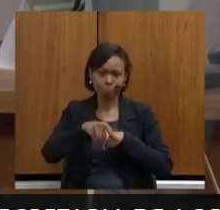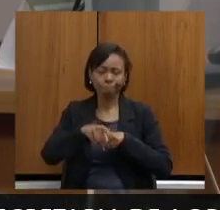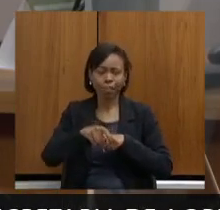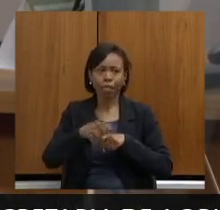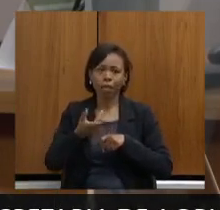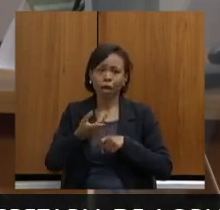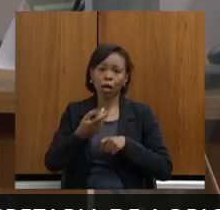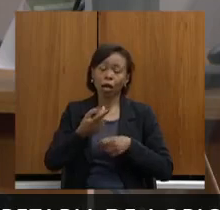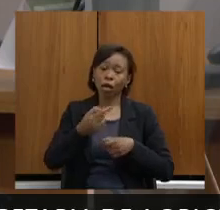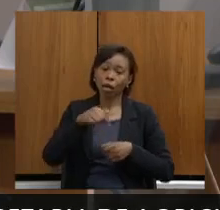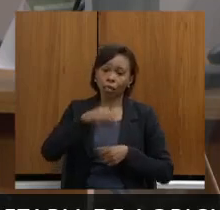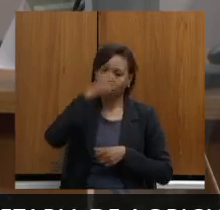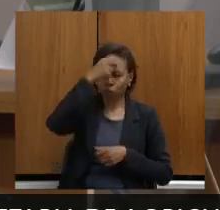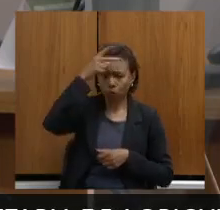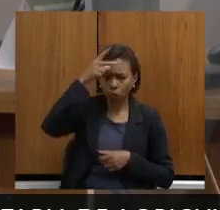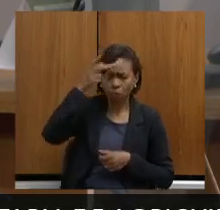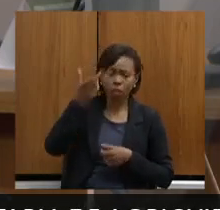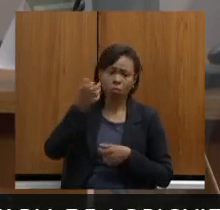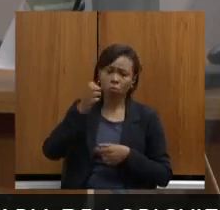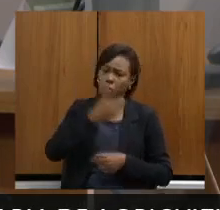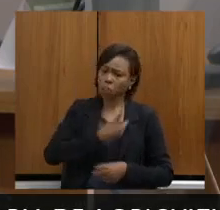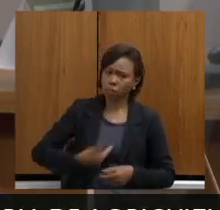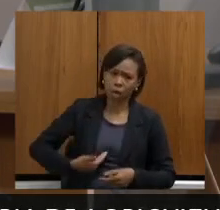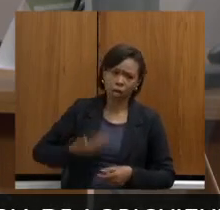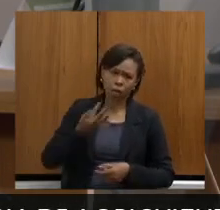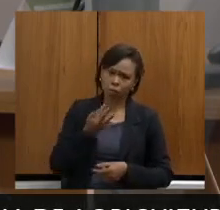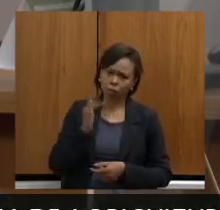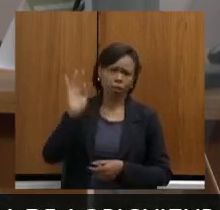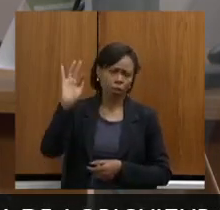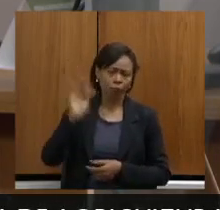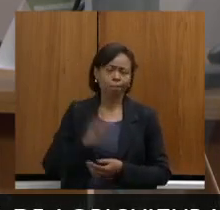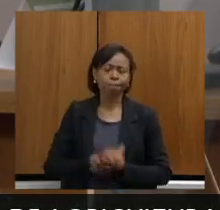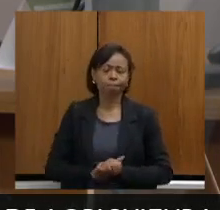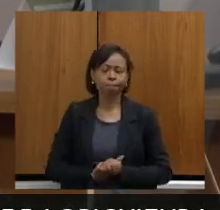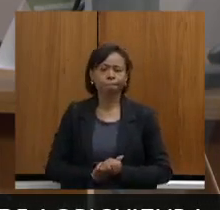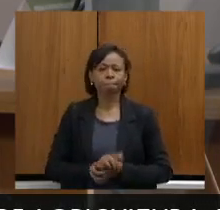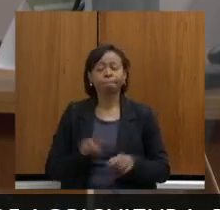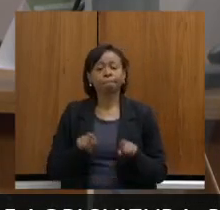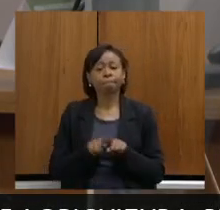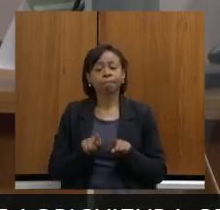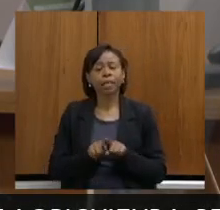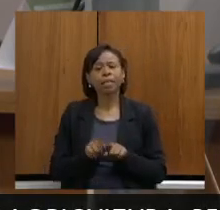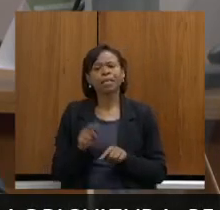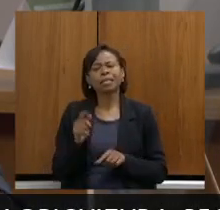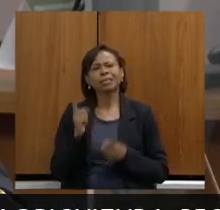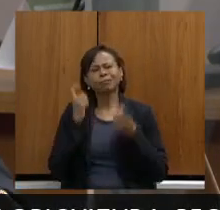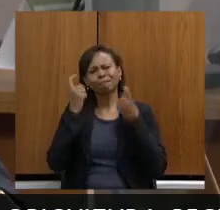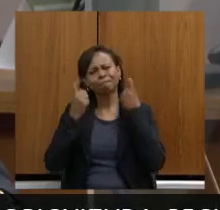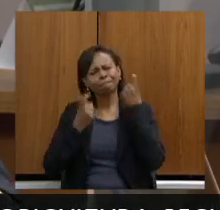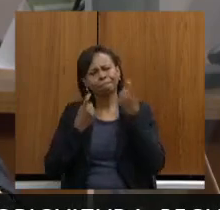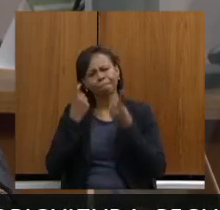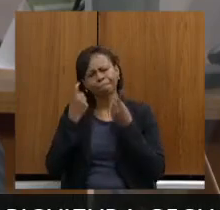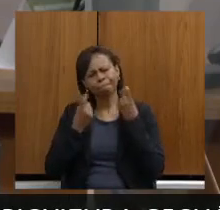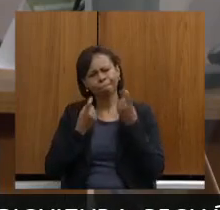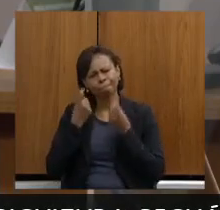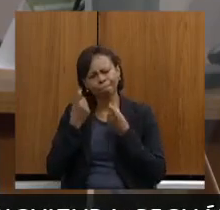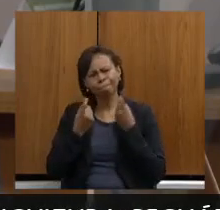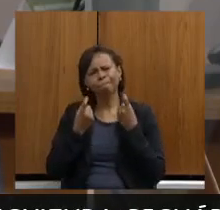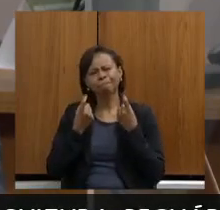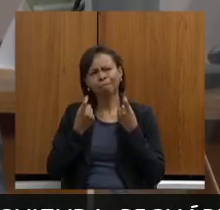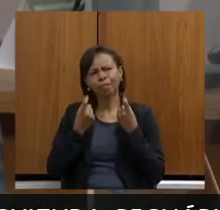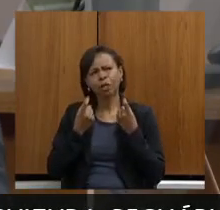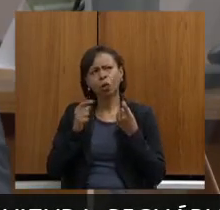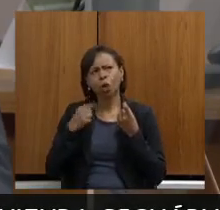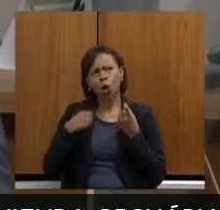estadual ou federal e da e nós temos secretária uma eu tenho uma preocupação muito grande é